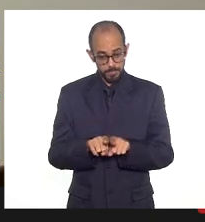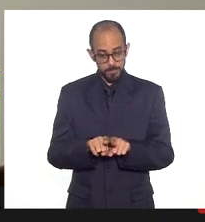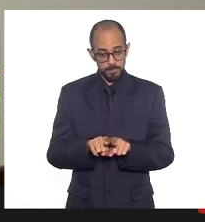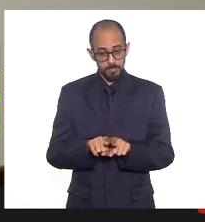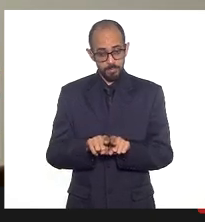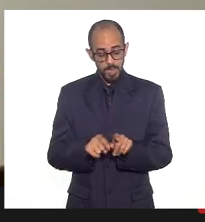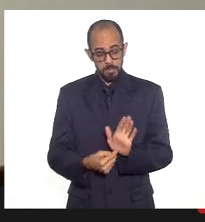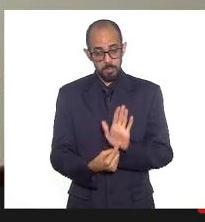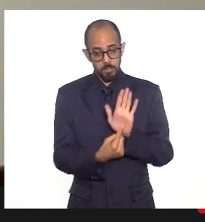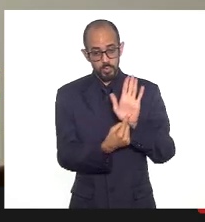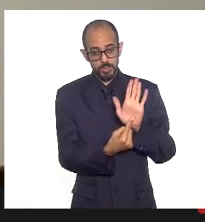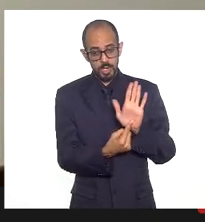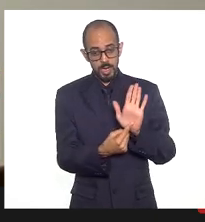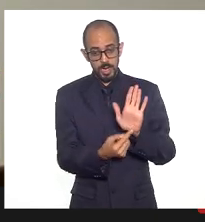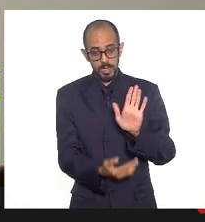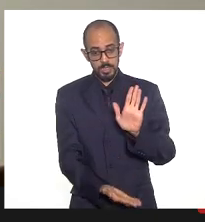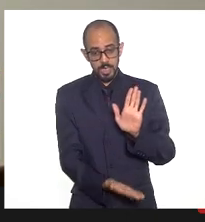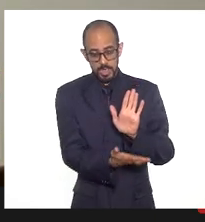busca,